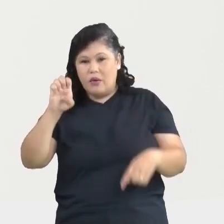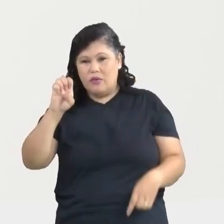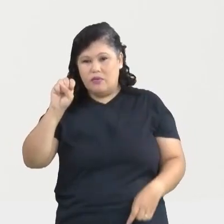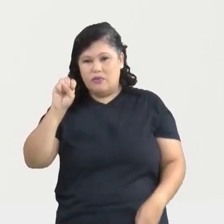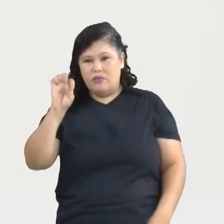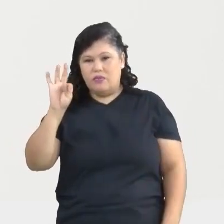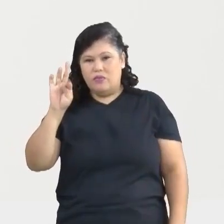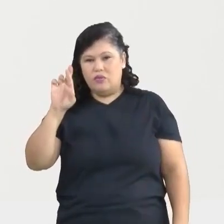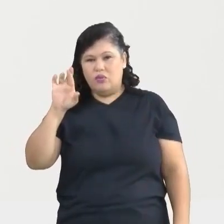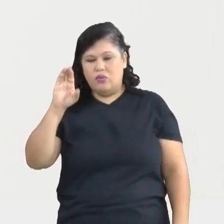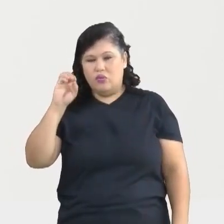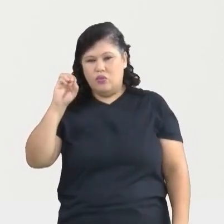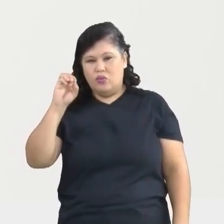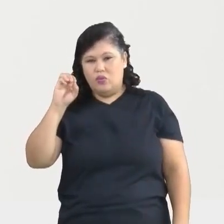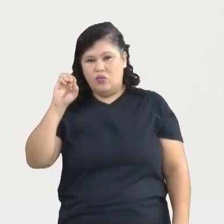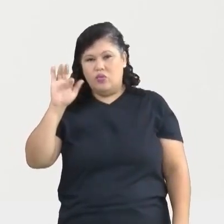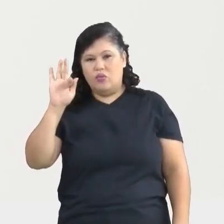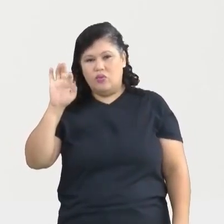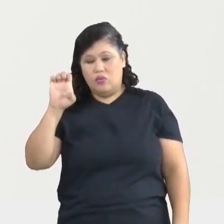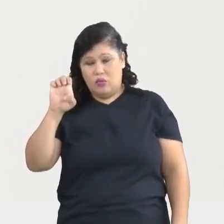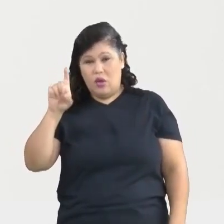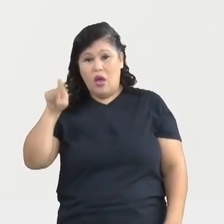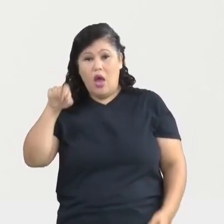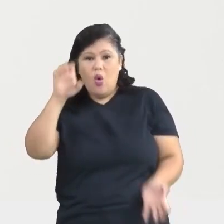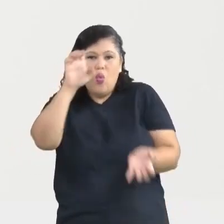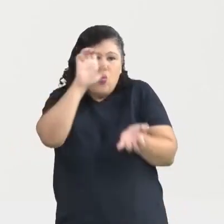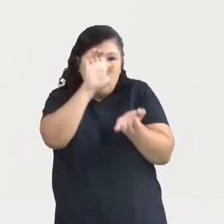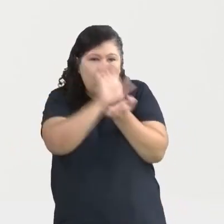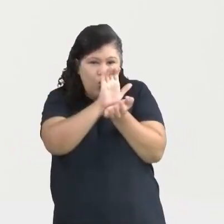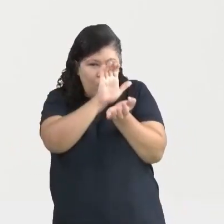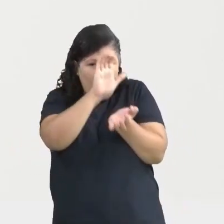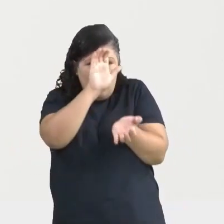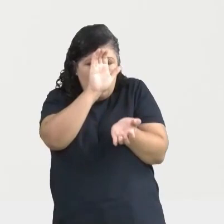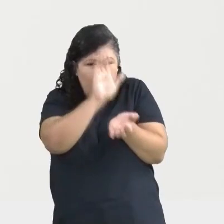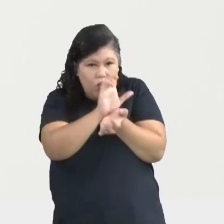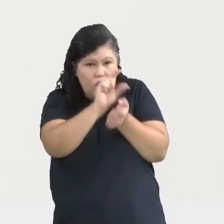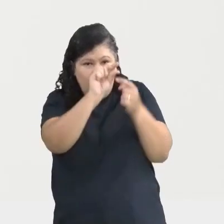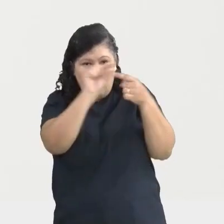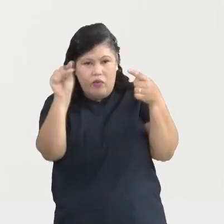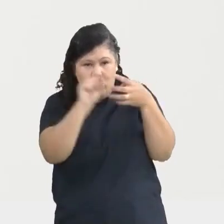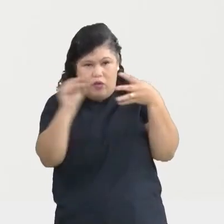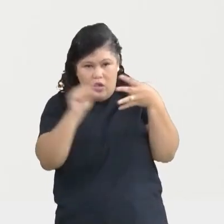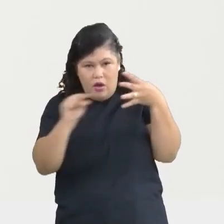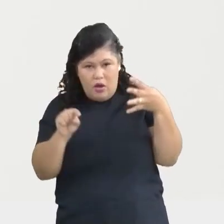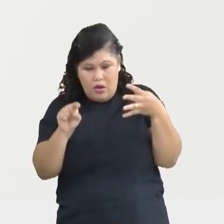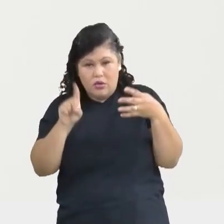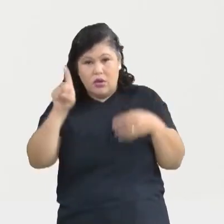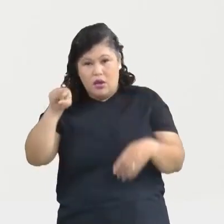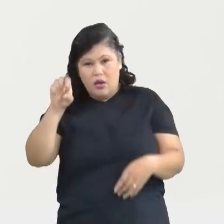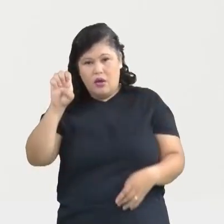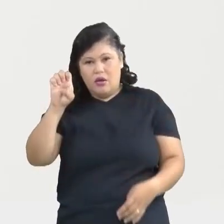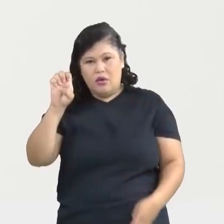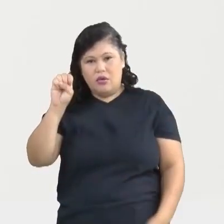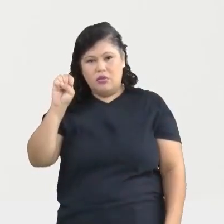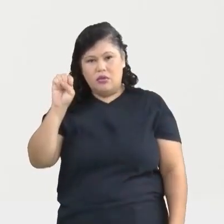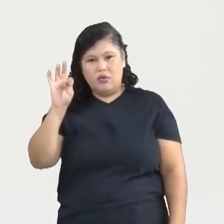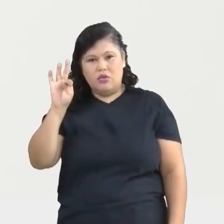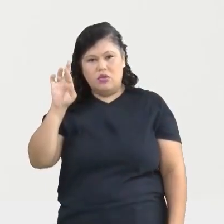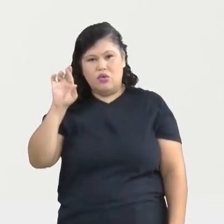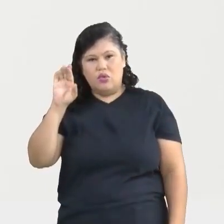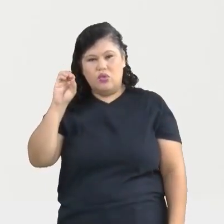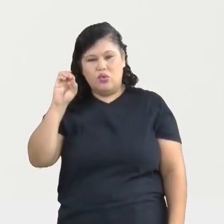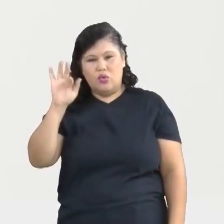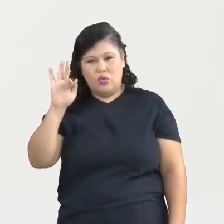são os agrupamentos, os grupos de versos. Olha aqui, os versos são